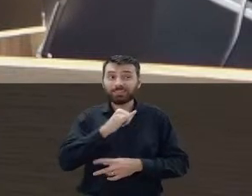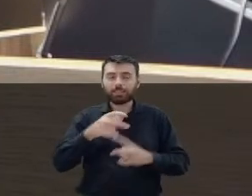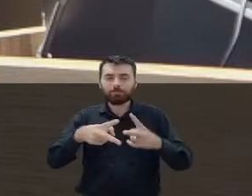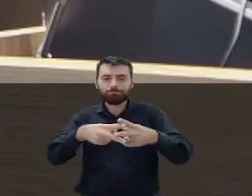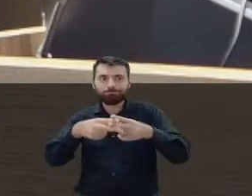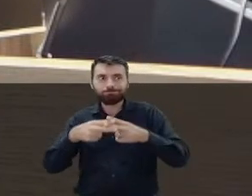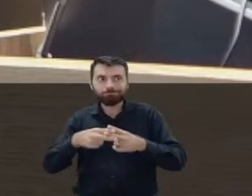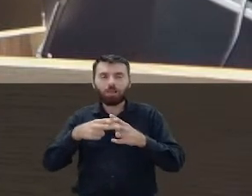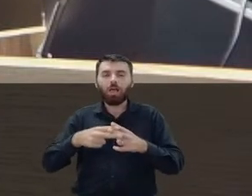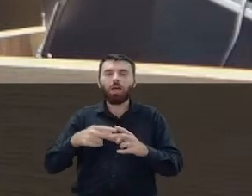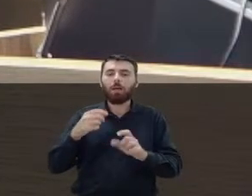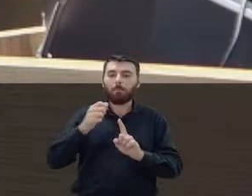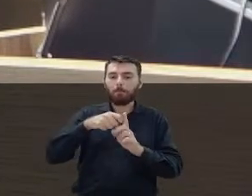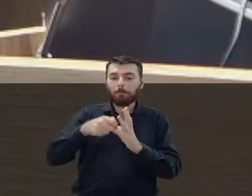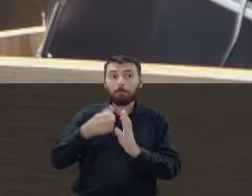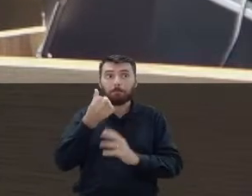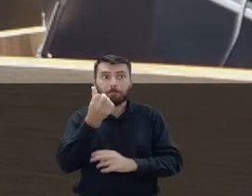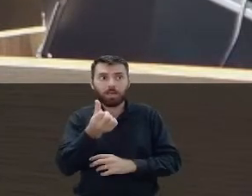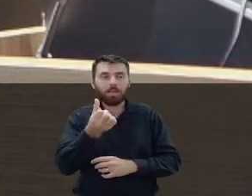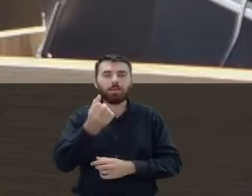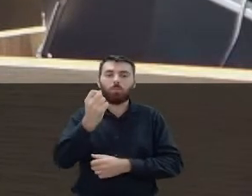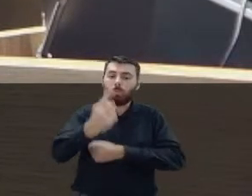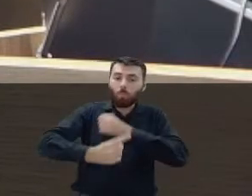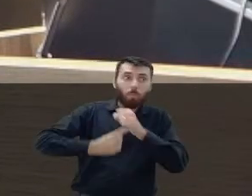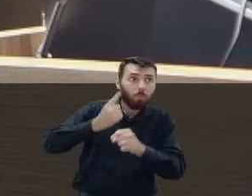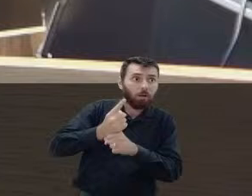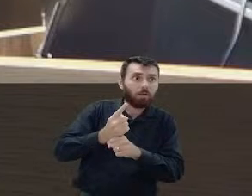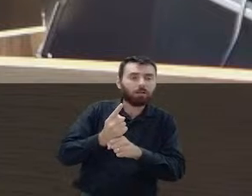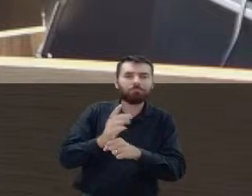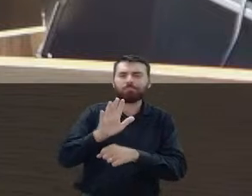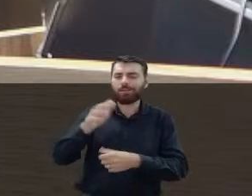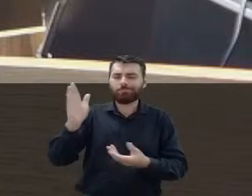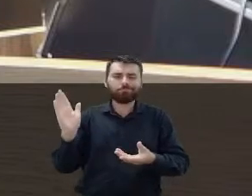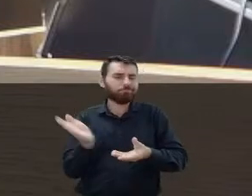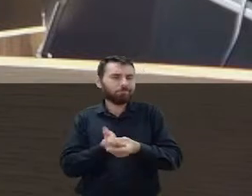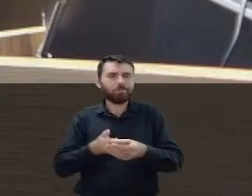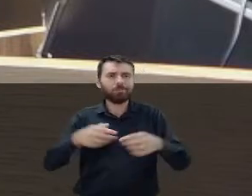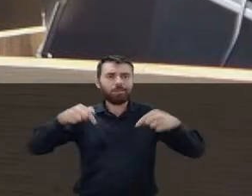1 mês, 2, 3, 4, 5, 6, 1 ano, a gente defere pensão. Aqui não houve. Por isso que o juiz falou, olha,